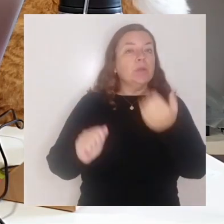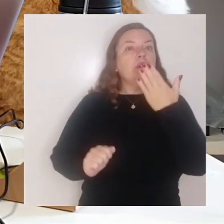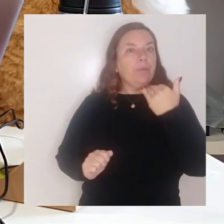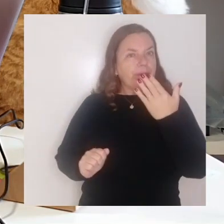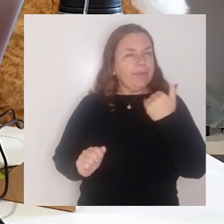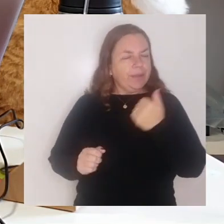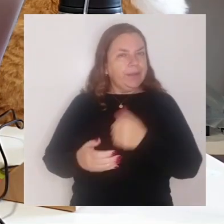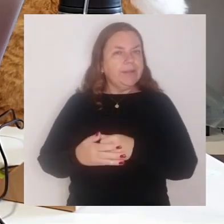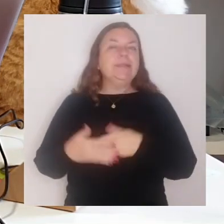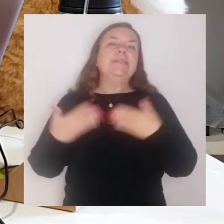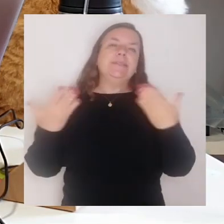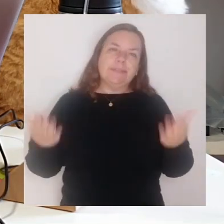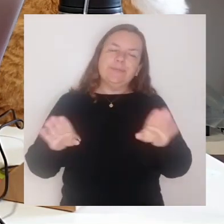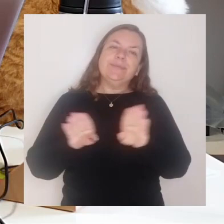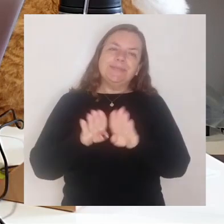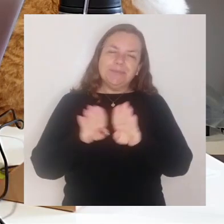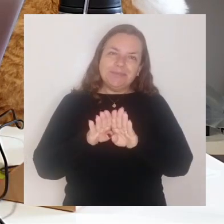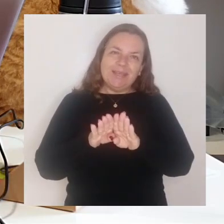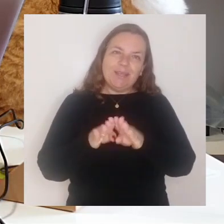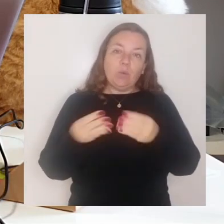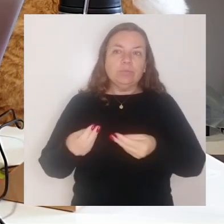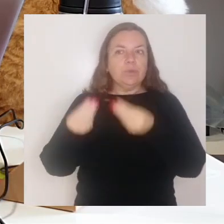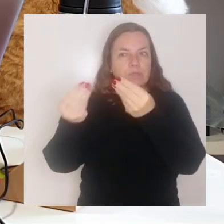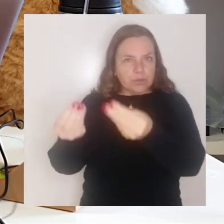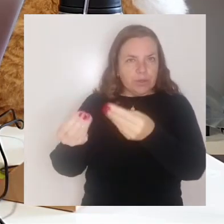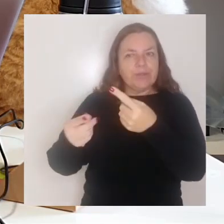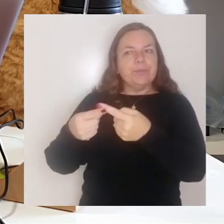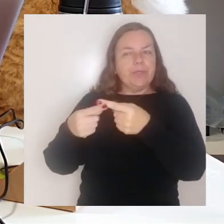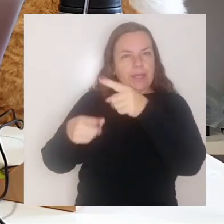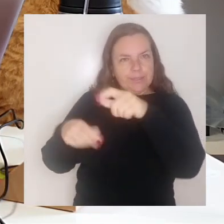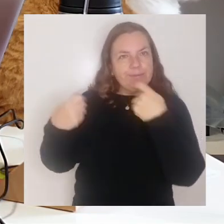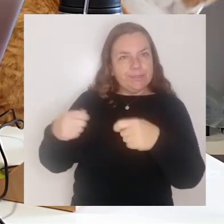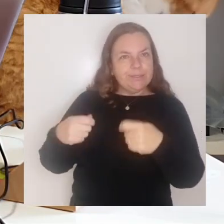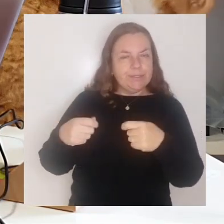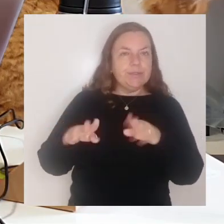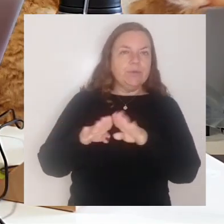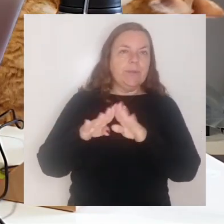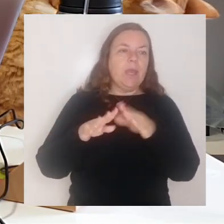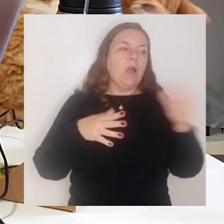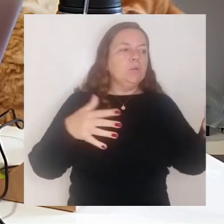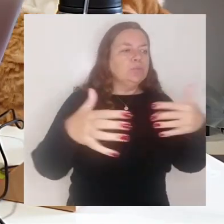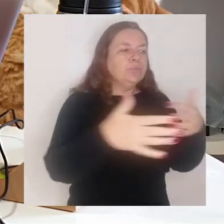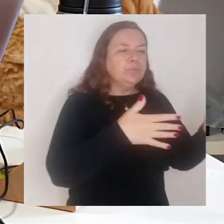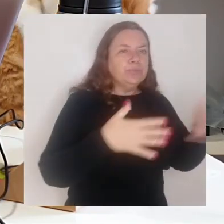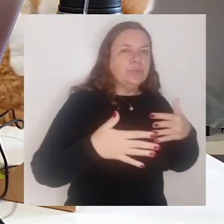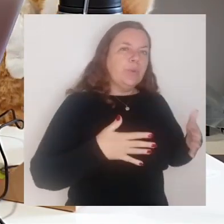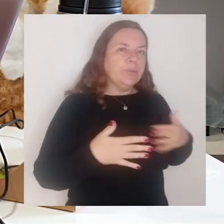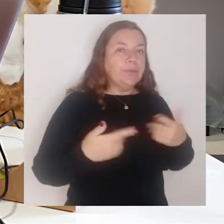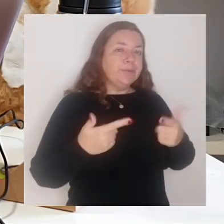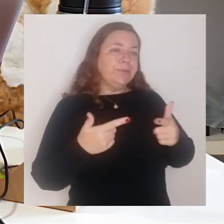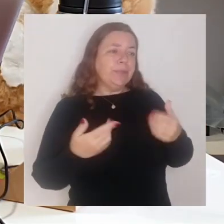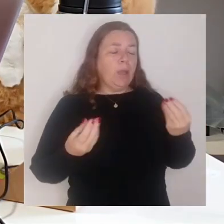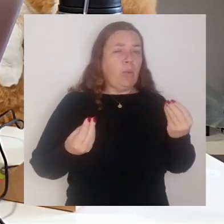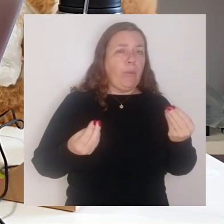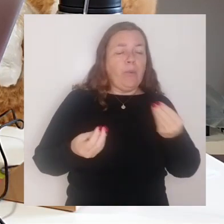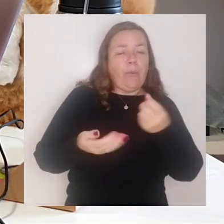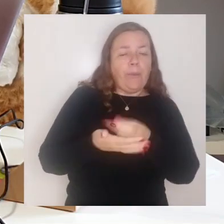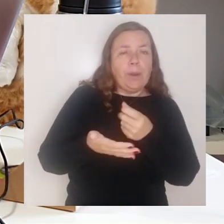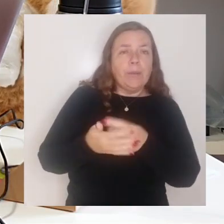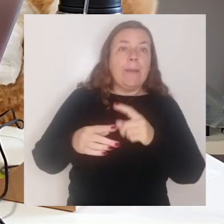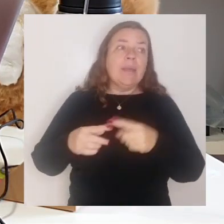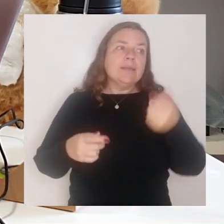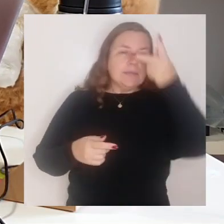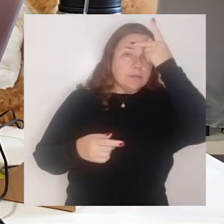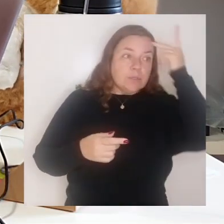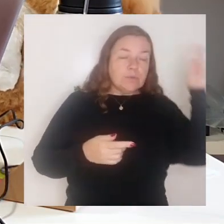pessoas. E aí, claro, eles vivem também com doações, né? Porque, obviamente, eles acabam arrecadando menos do que gastam para